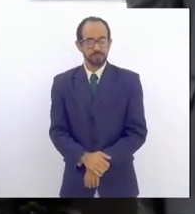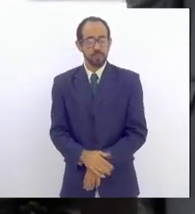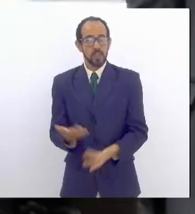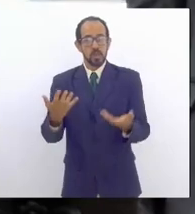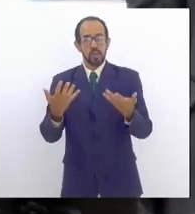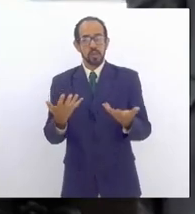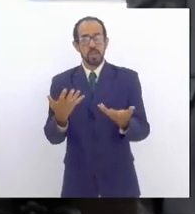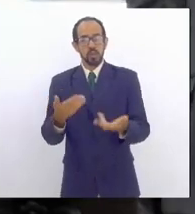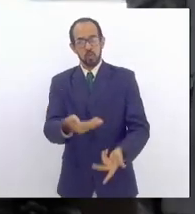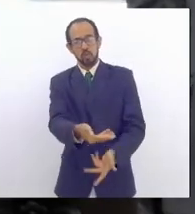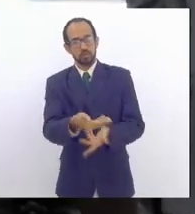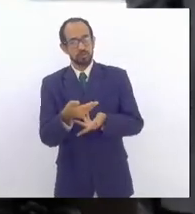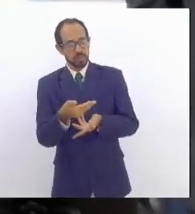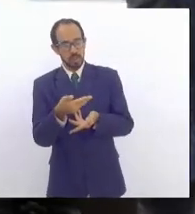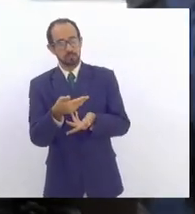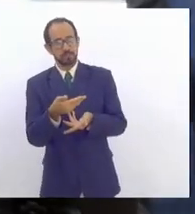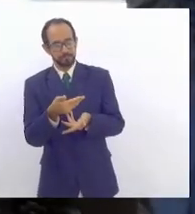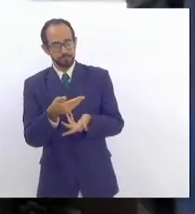convidar